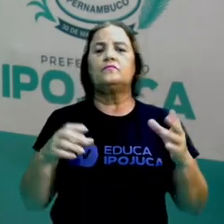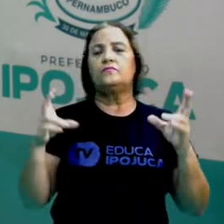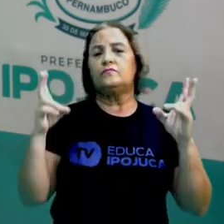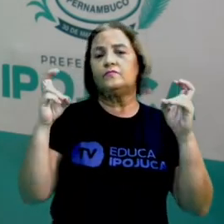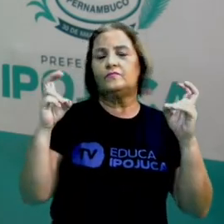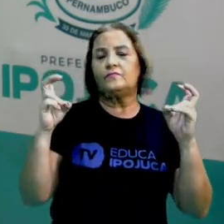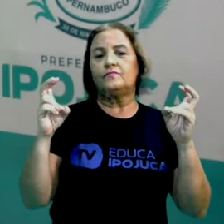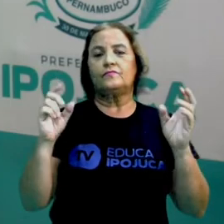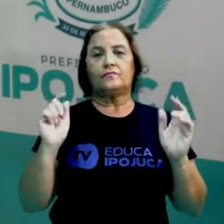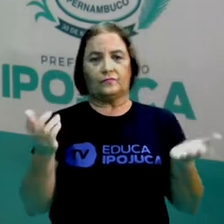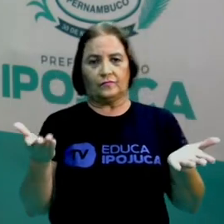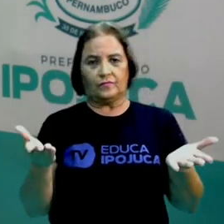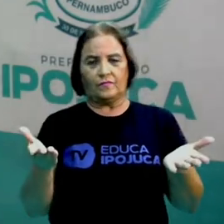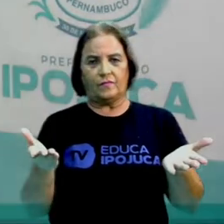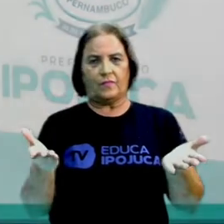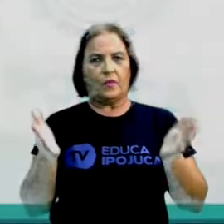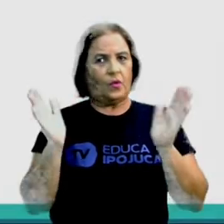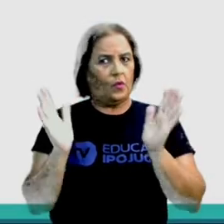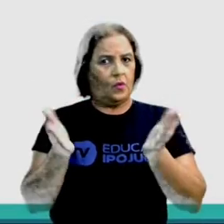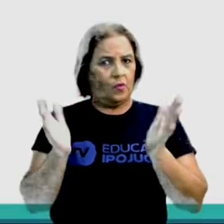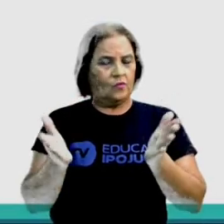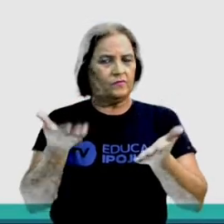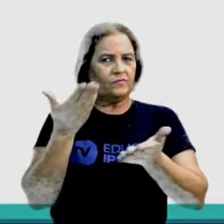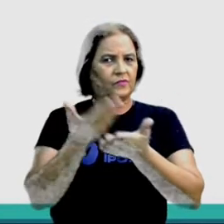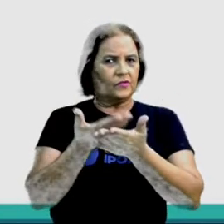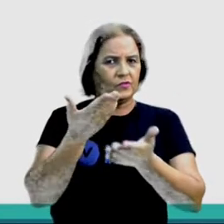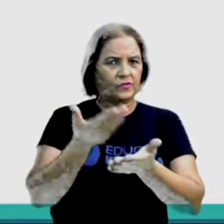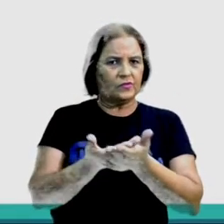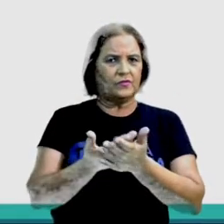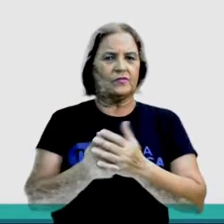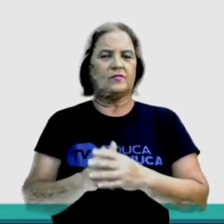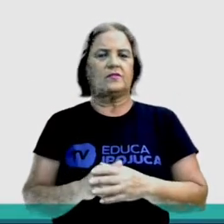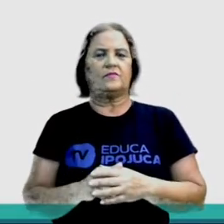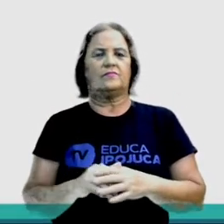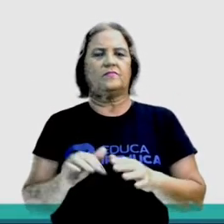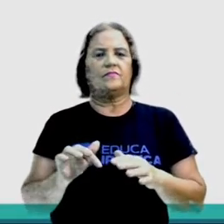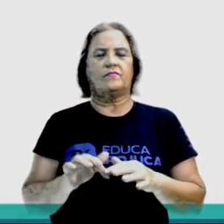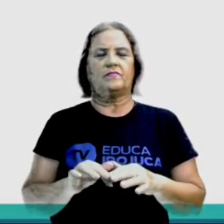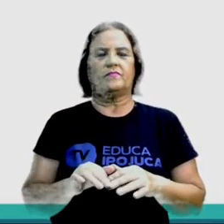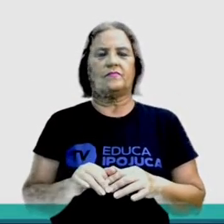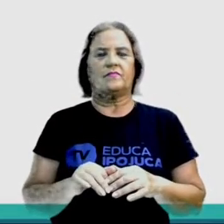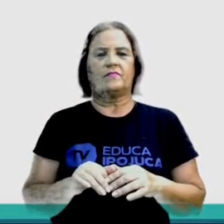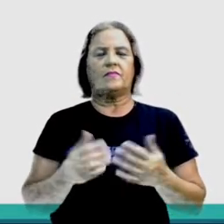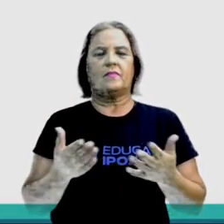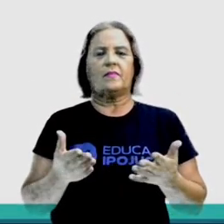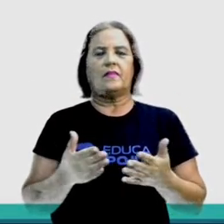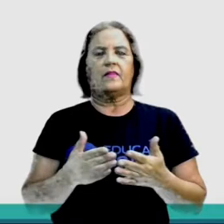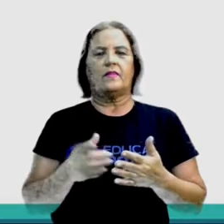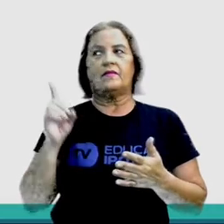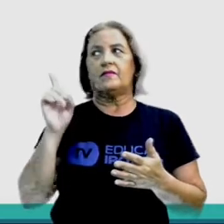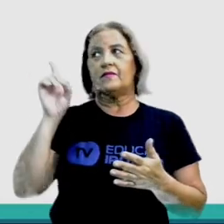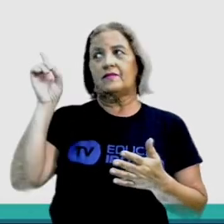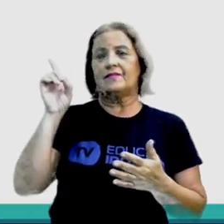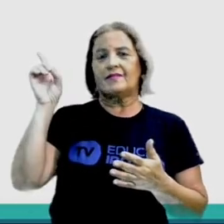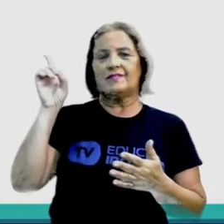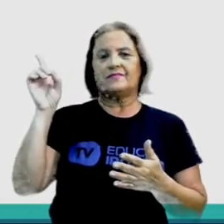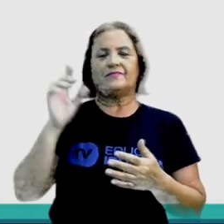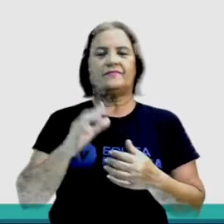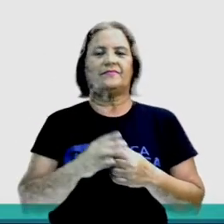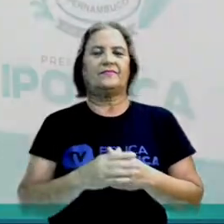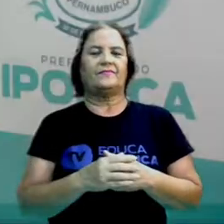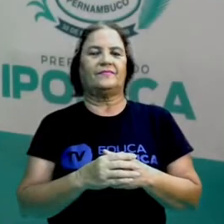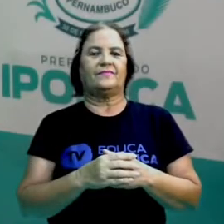Leandro? Hoje nós vamos estudar, olha aqui, Simple Present Questions with Do and